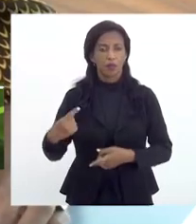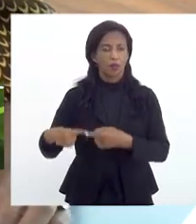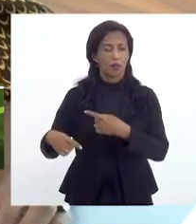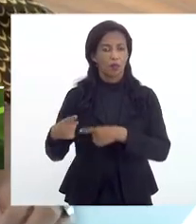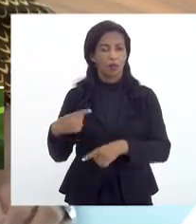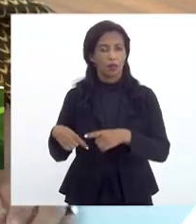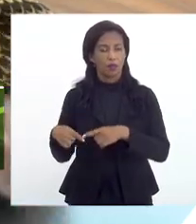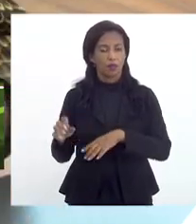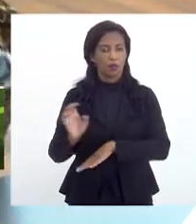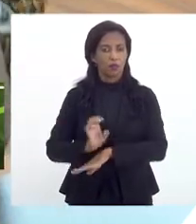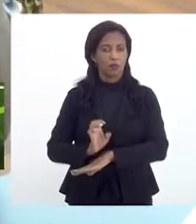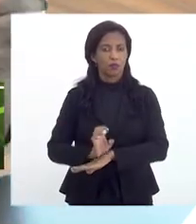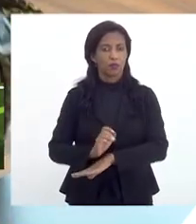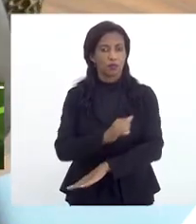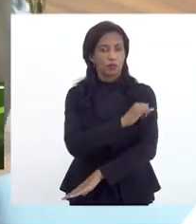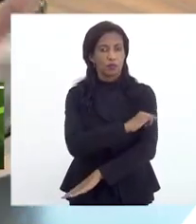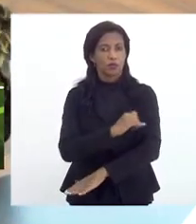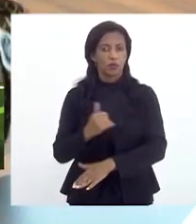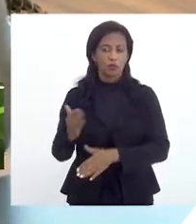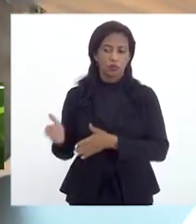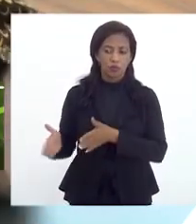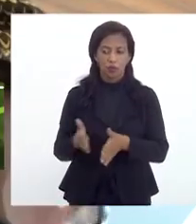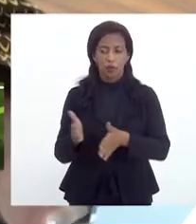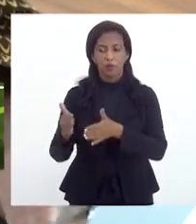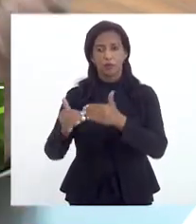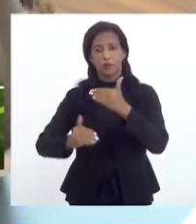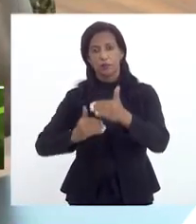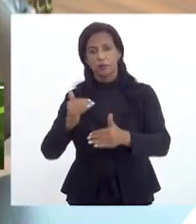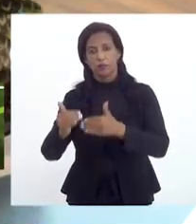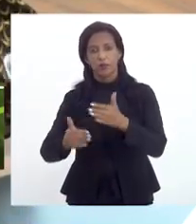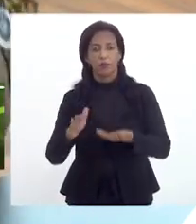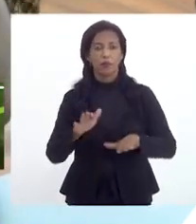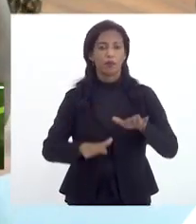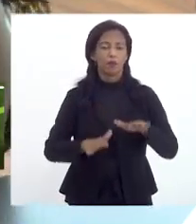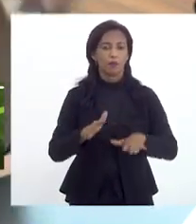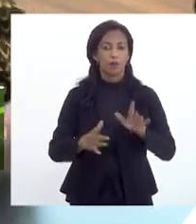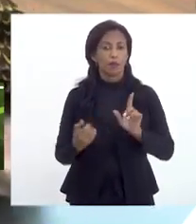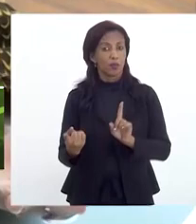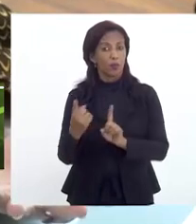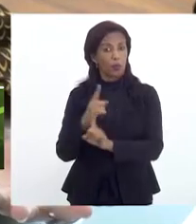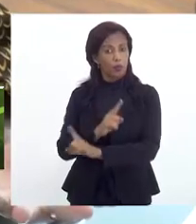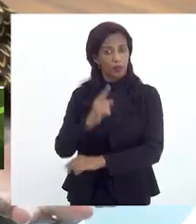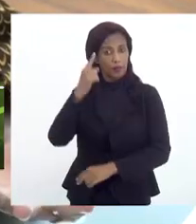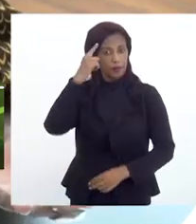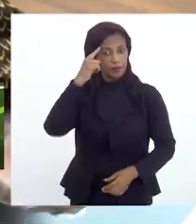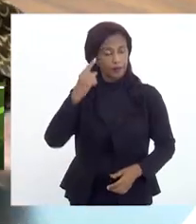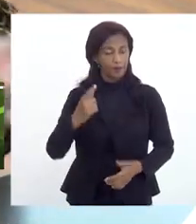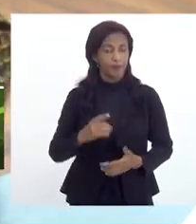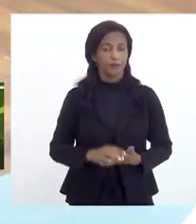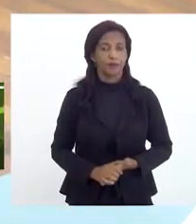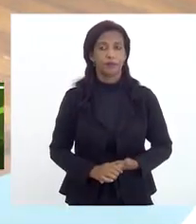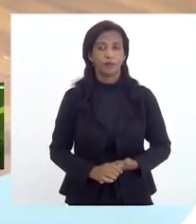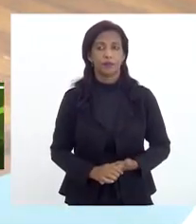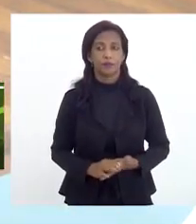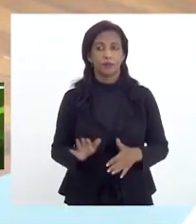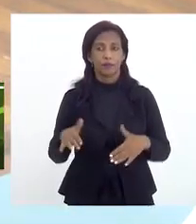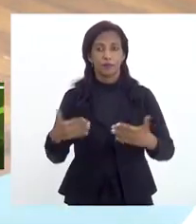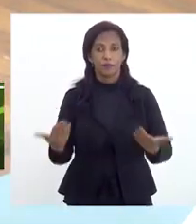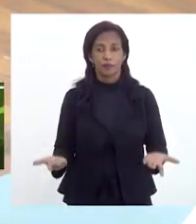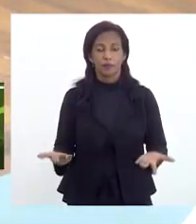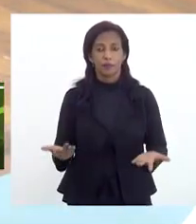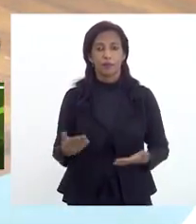No Estado do Rio de Janeiro De um caminho de crescimento Embora sejamos contrárias Enquanto